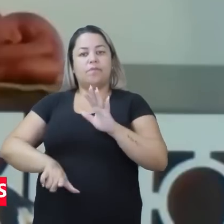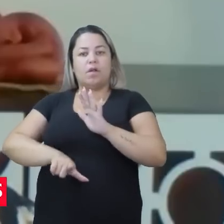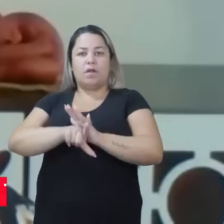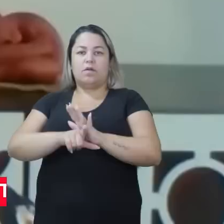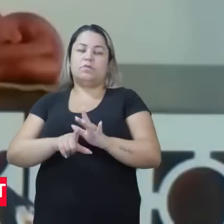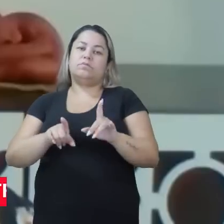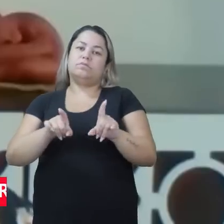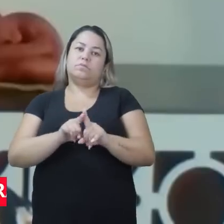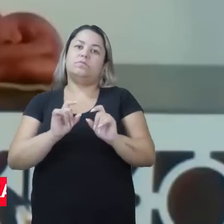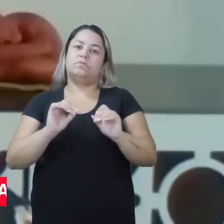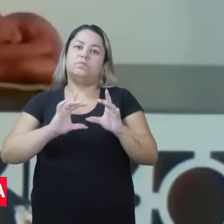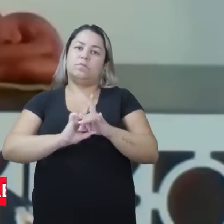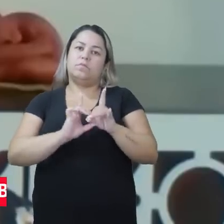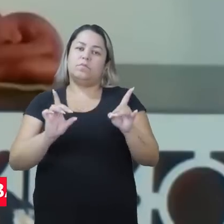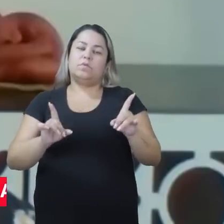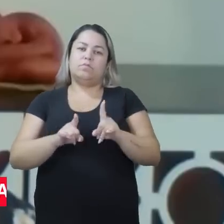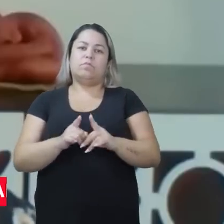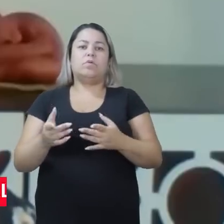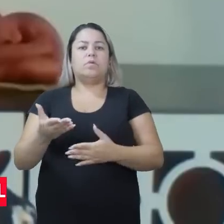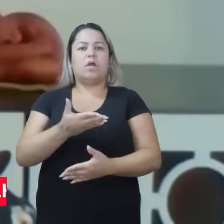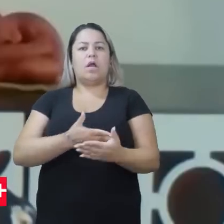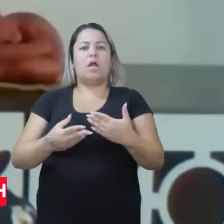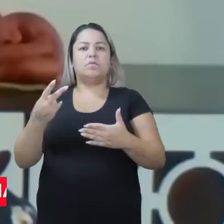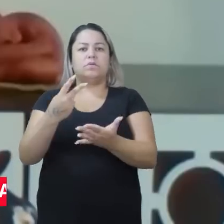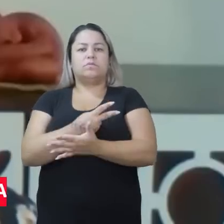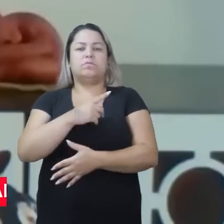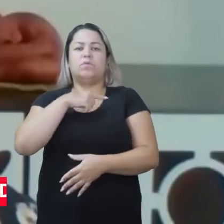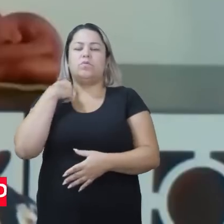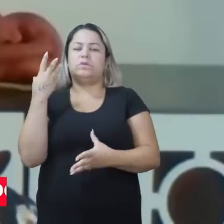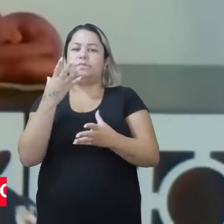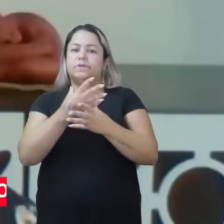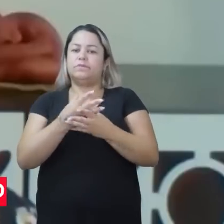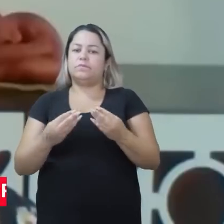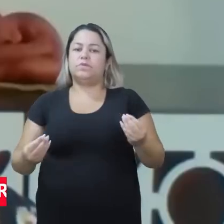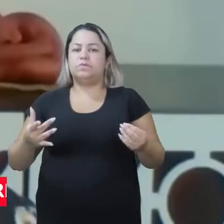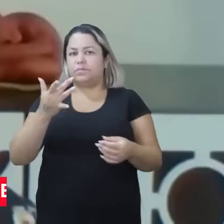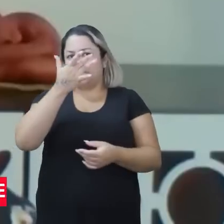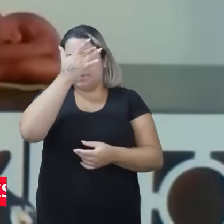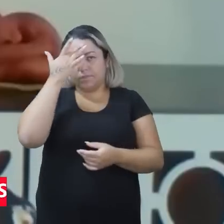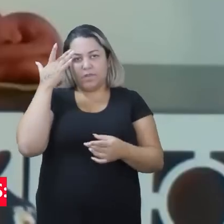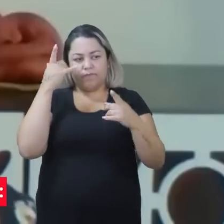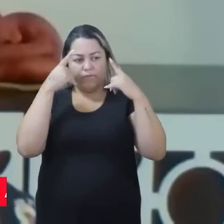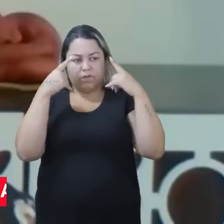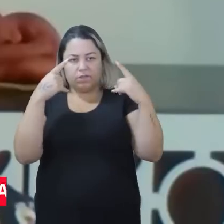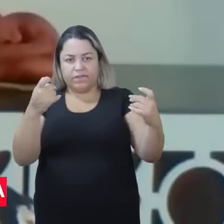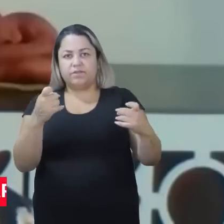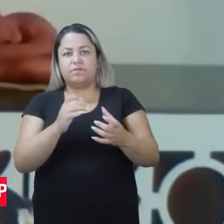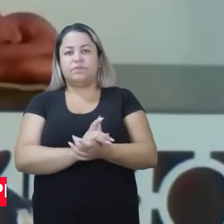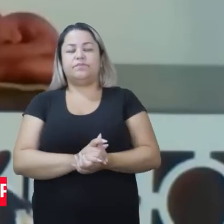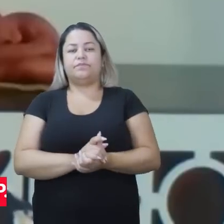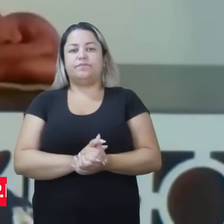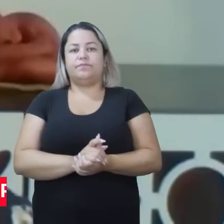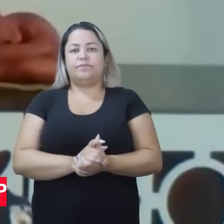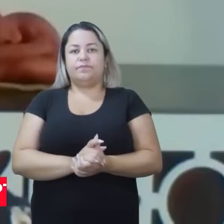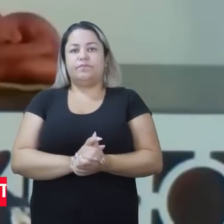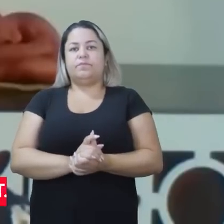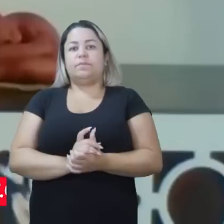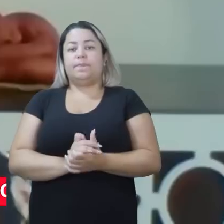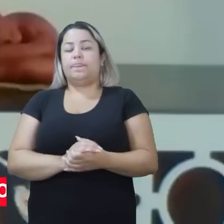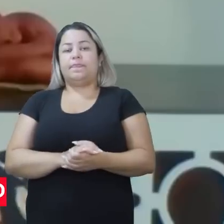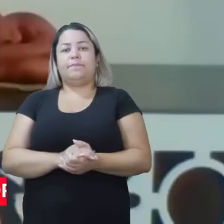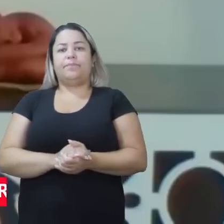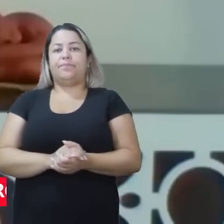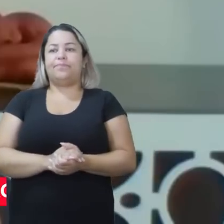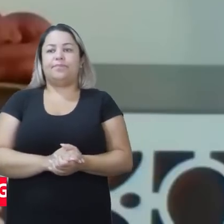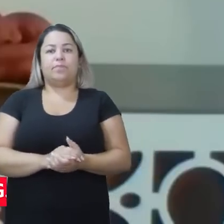que envolve morte e desaparecimento de pessoas, que envolve violência, que envolve,